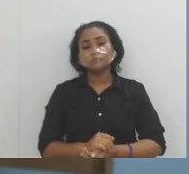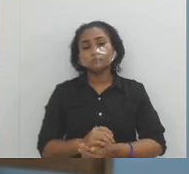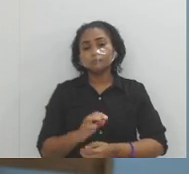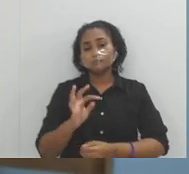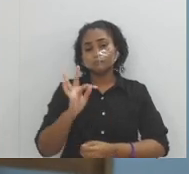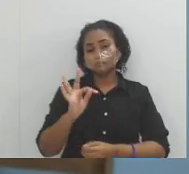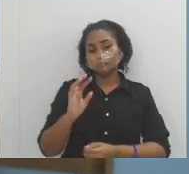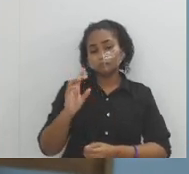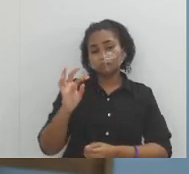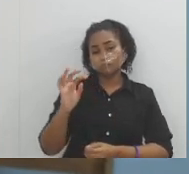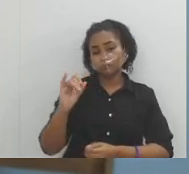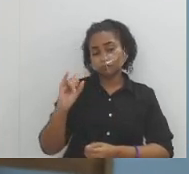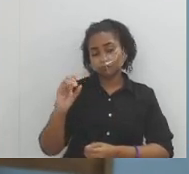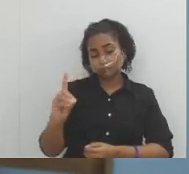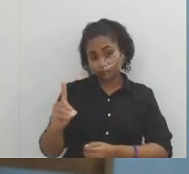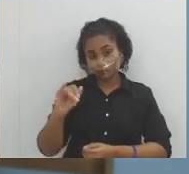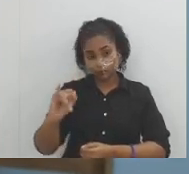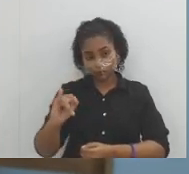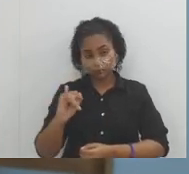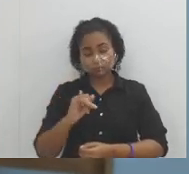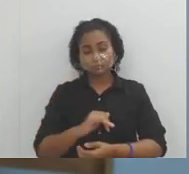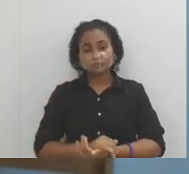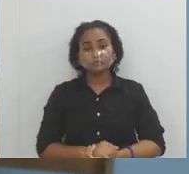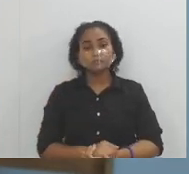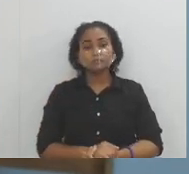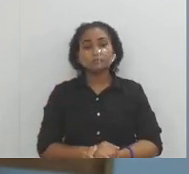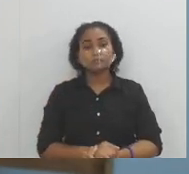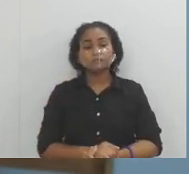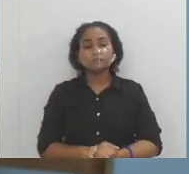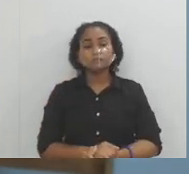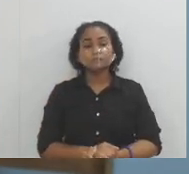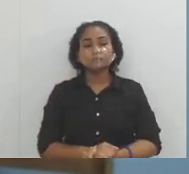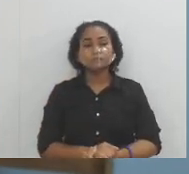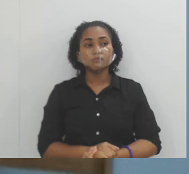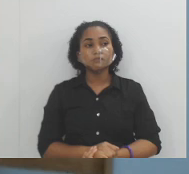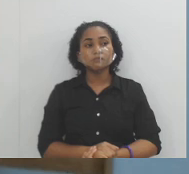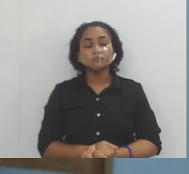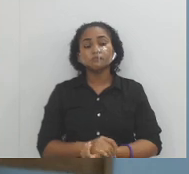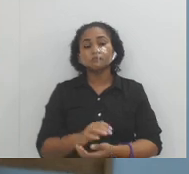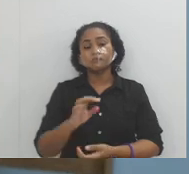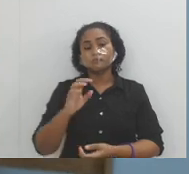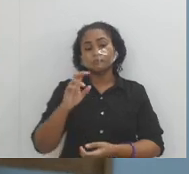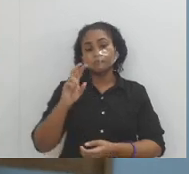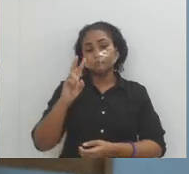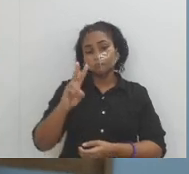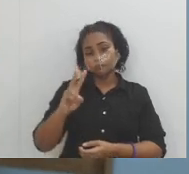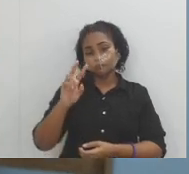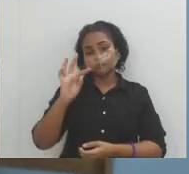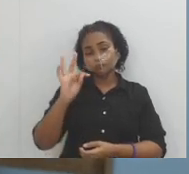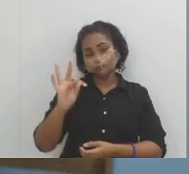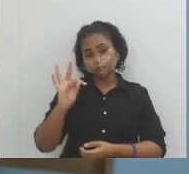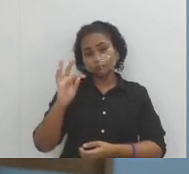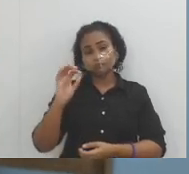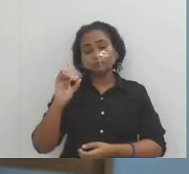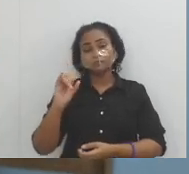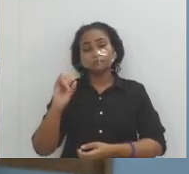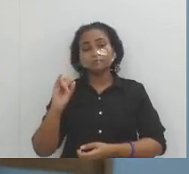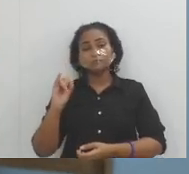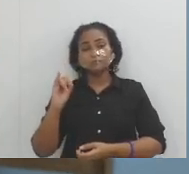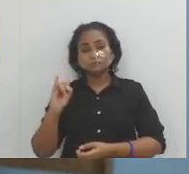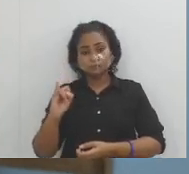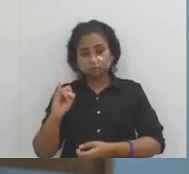verbo transitivo indireto e o verbo